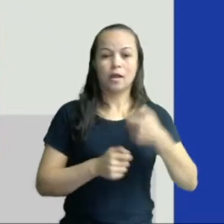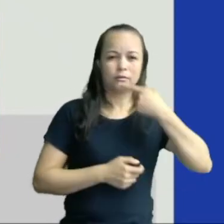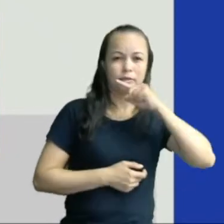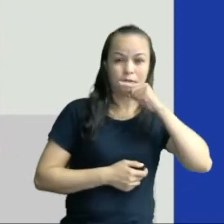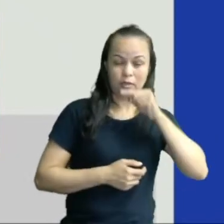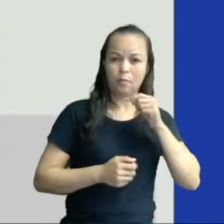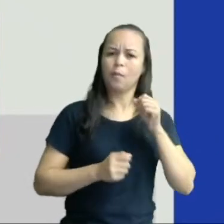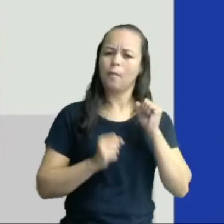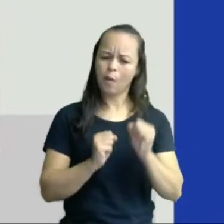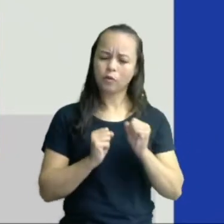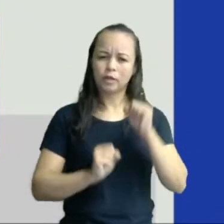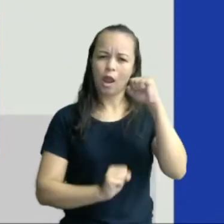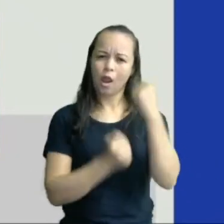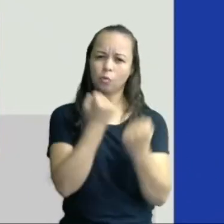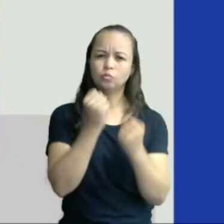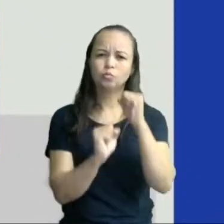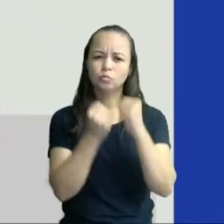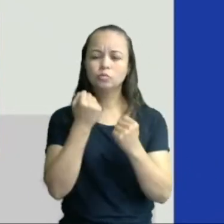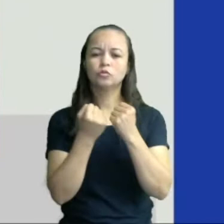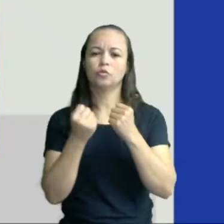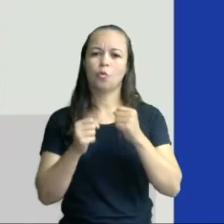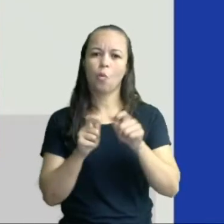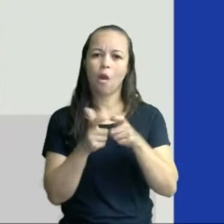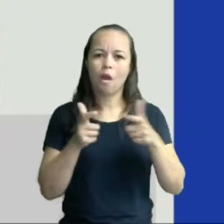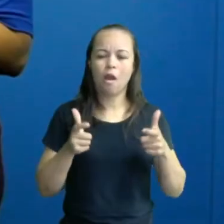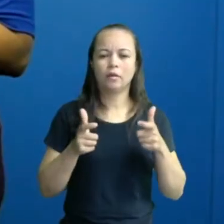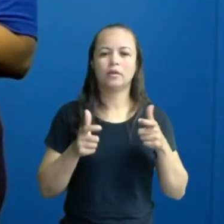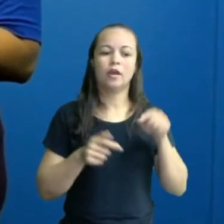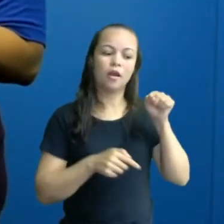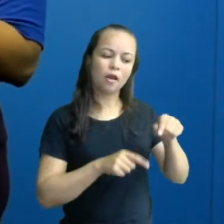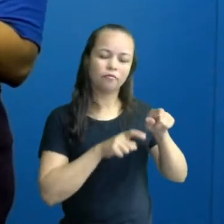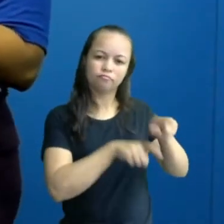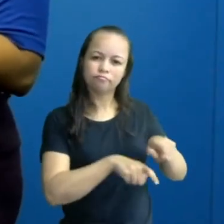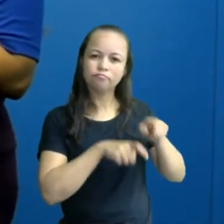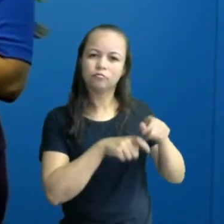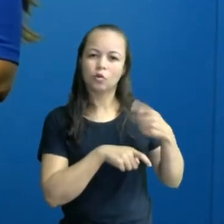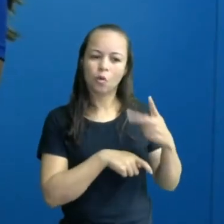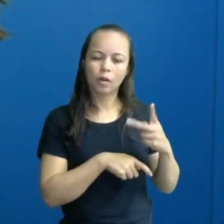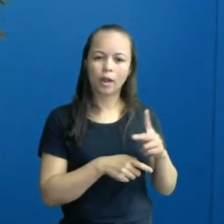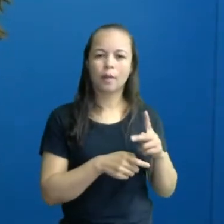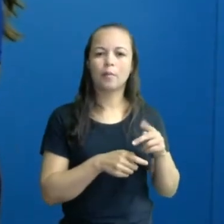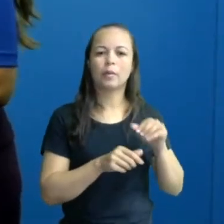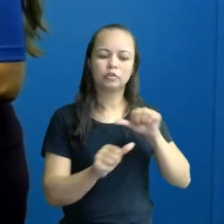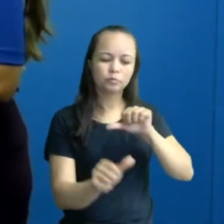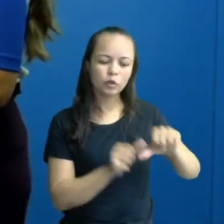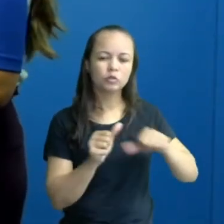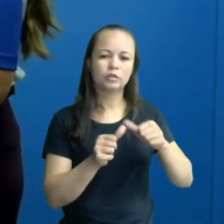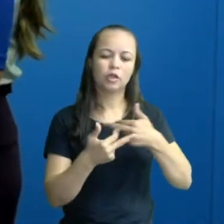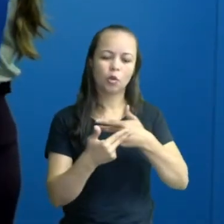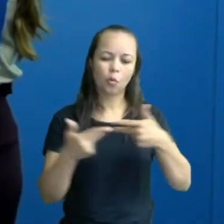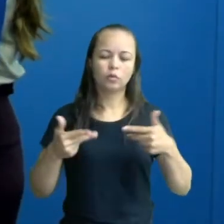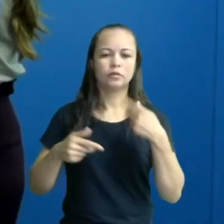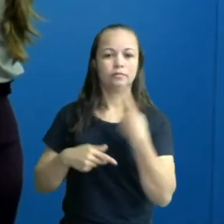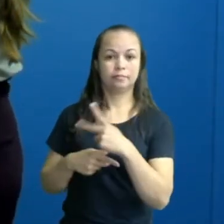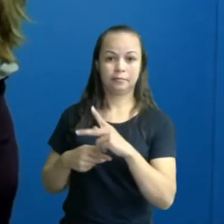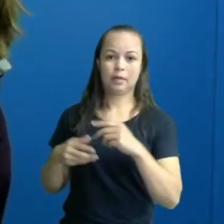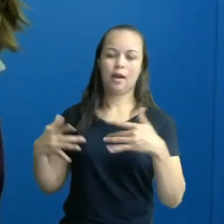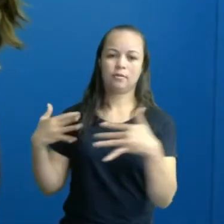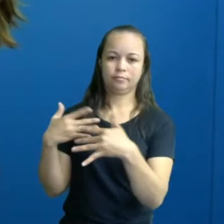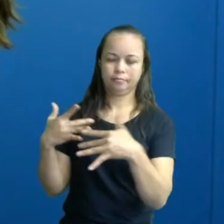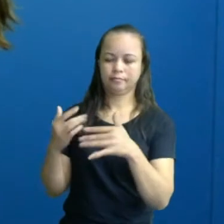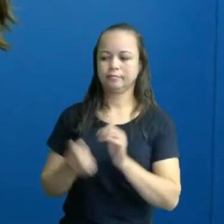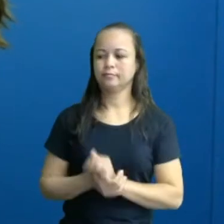grande indústria, esse trabalho. Ele é feito no campo, mas para produzir coisas para a cidade. Temos aqui